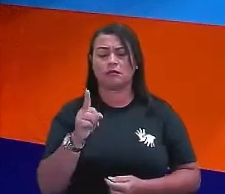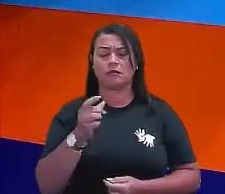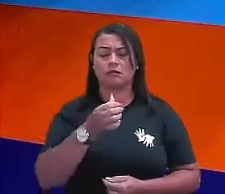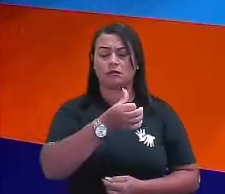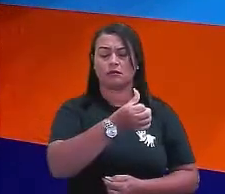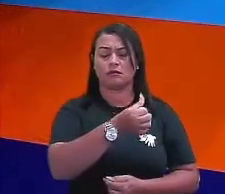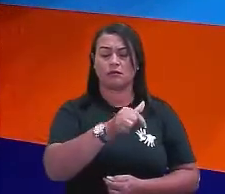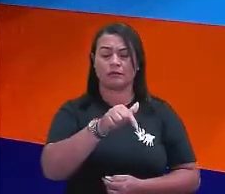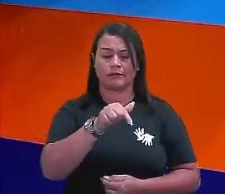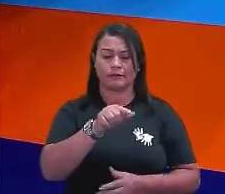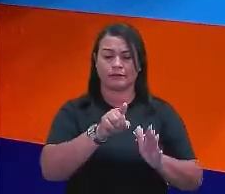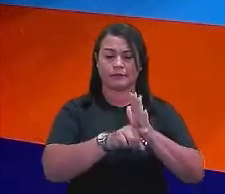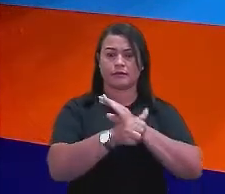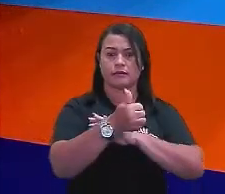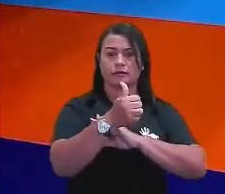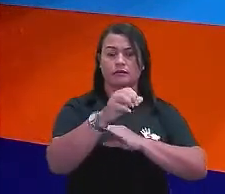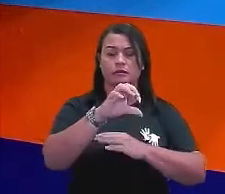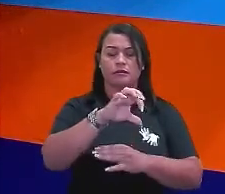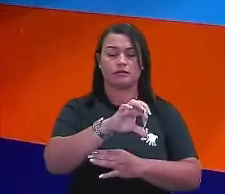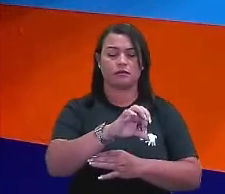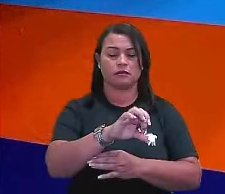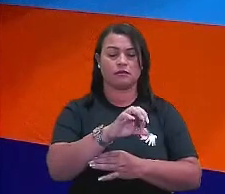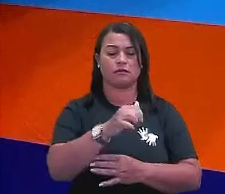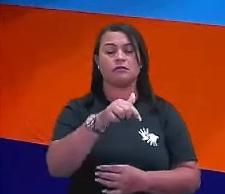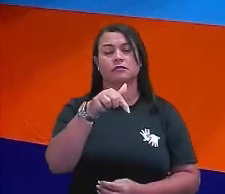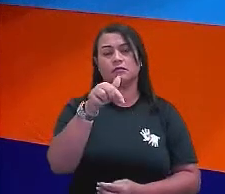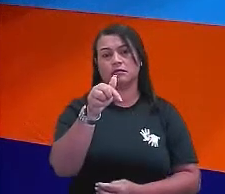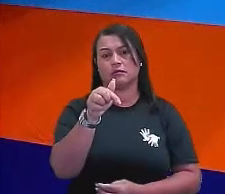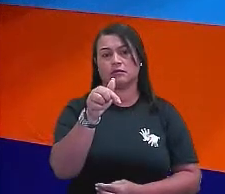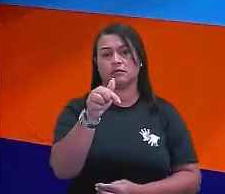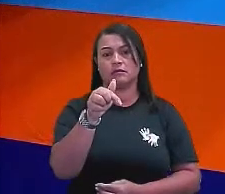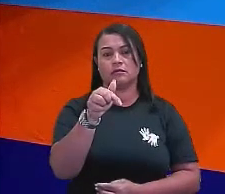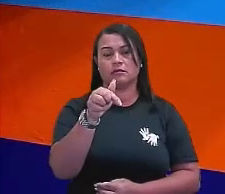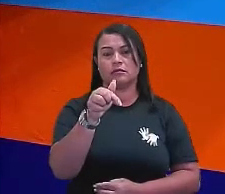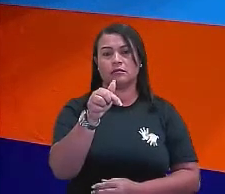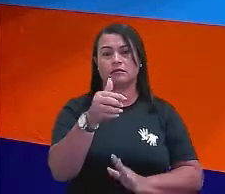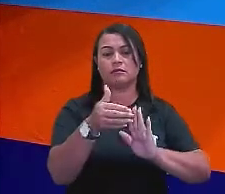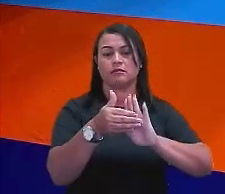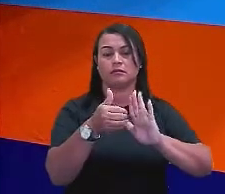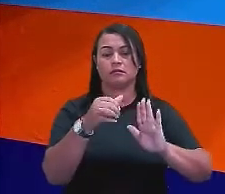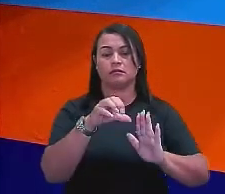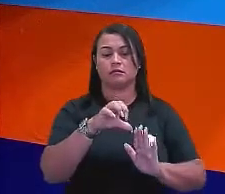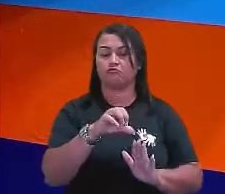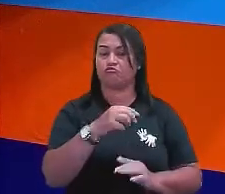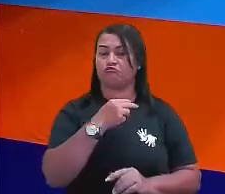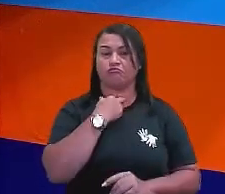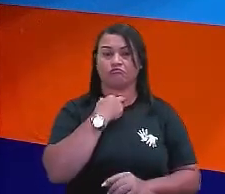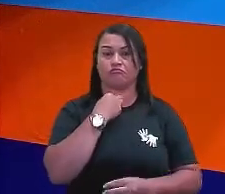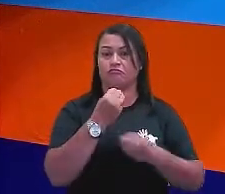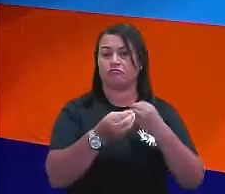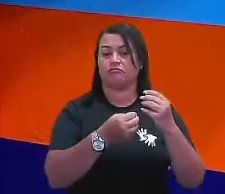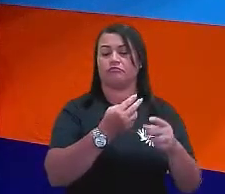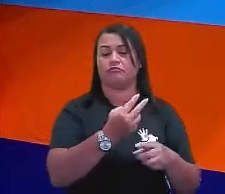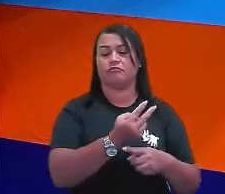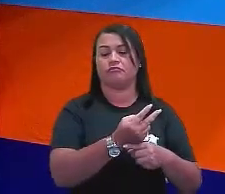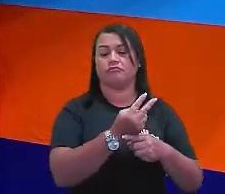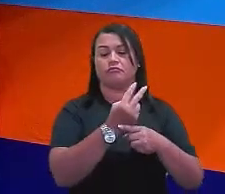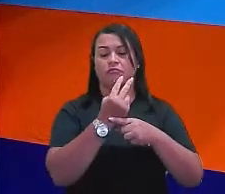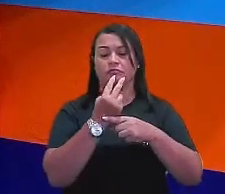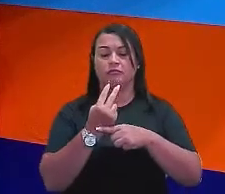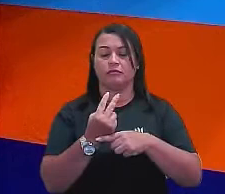67 menos 19. Tenho 7, para tirar 9, não posso, vou pedir